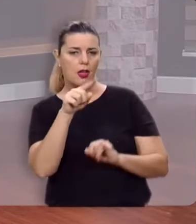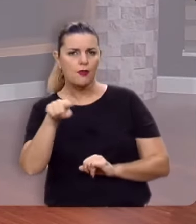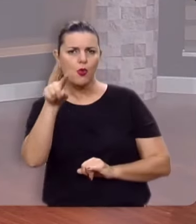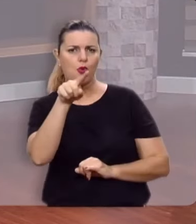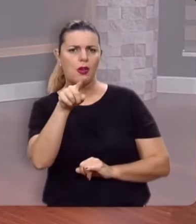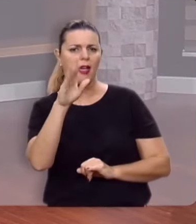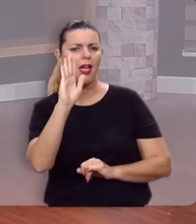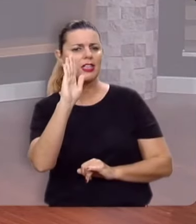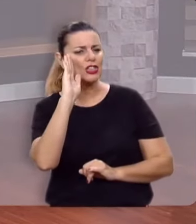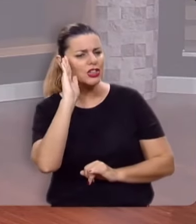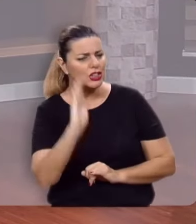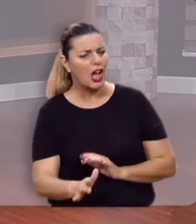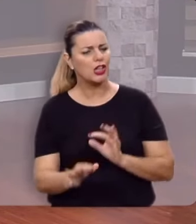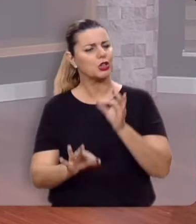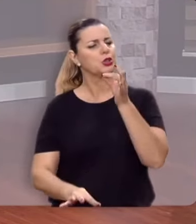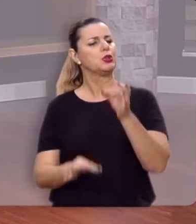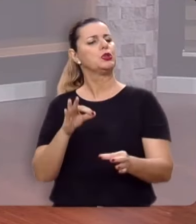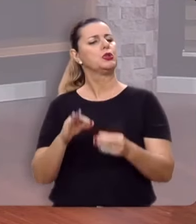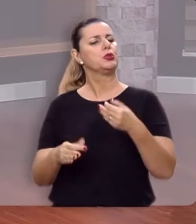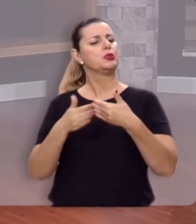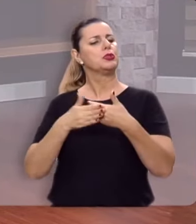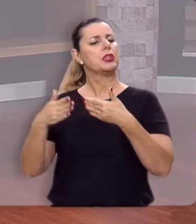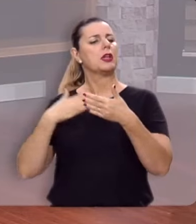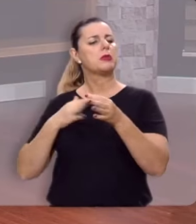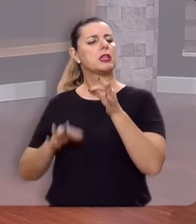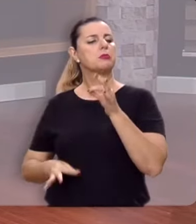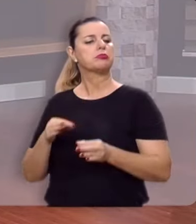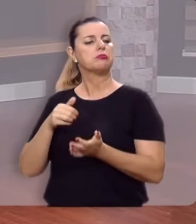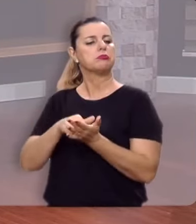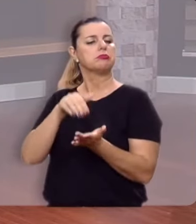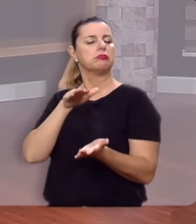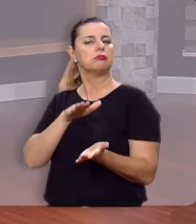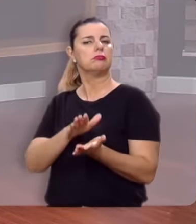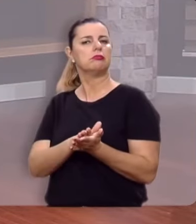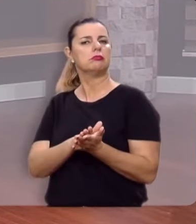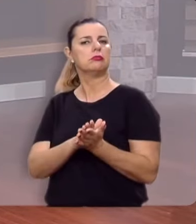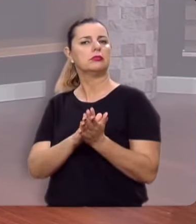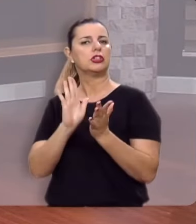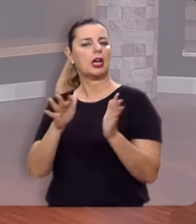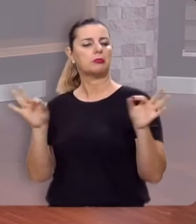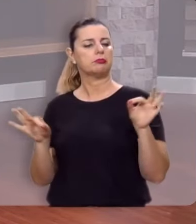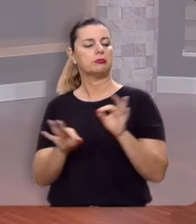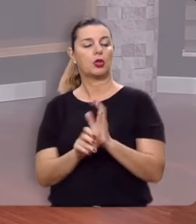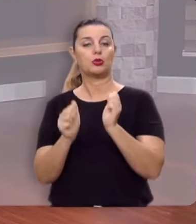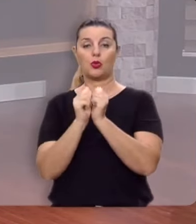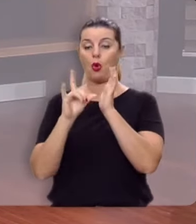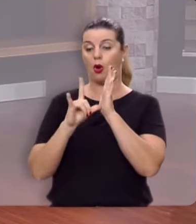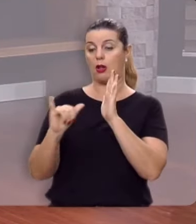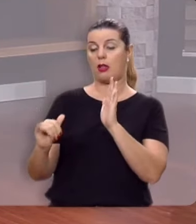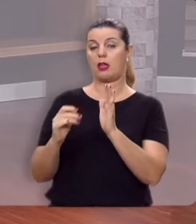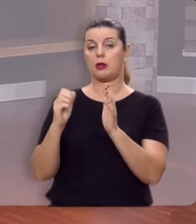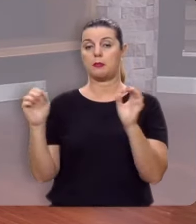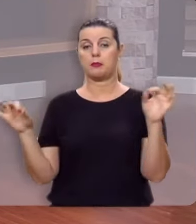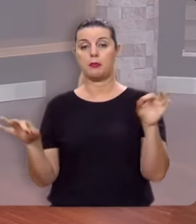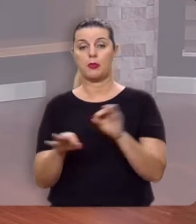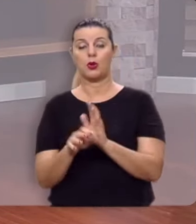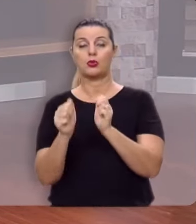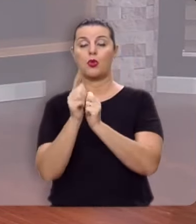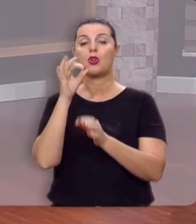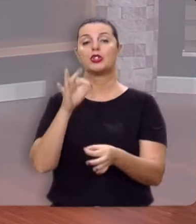você justo diante do seu tribunal. Quites com a lei, quites com a